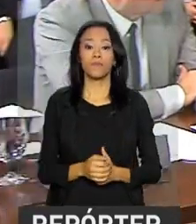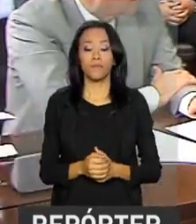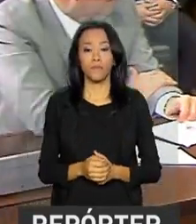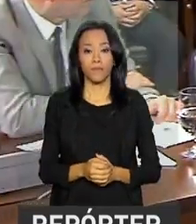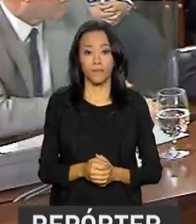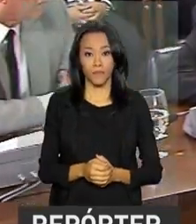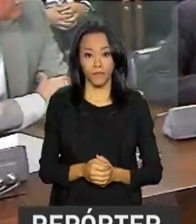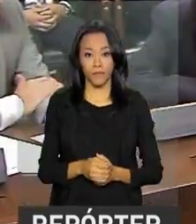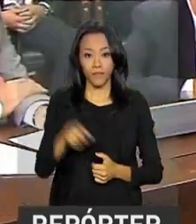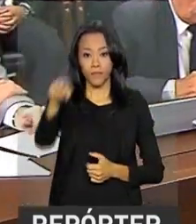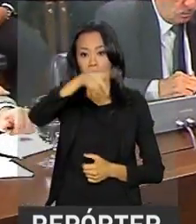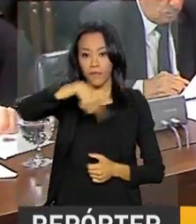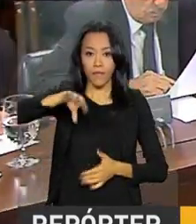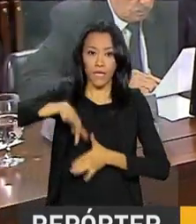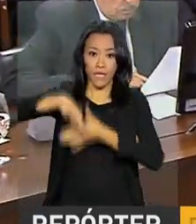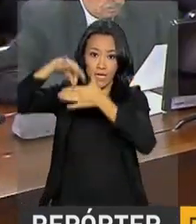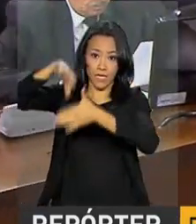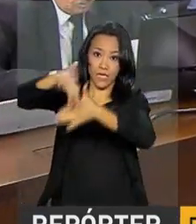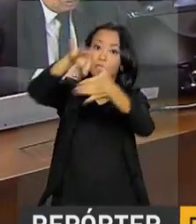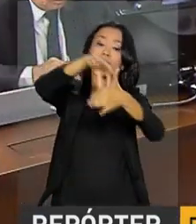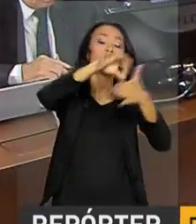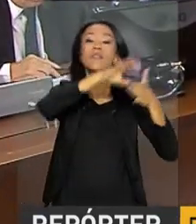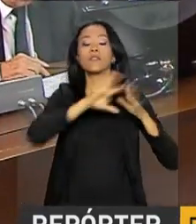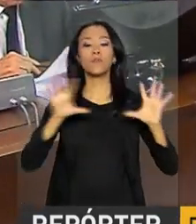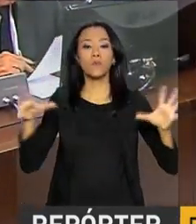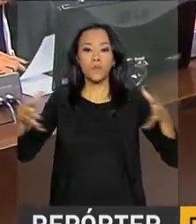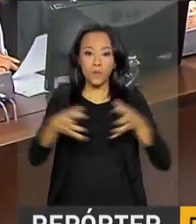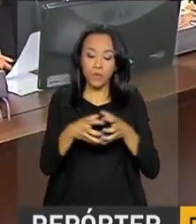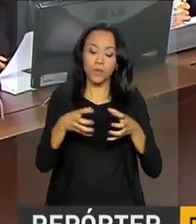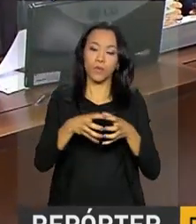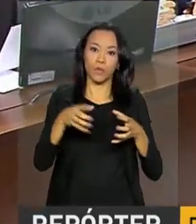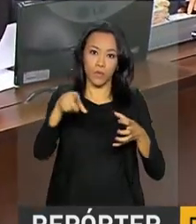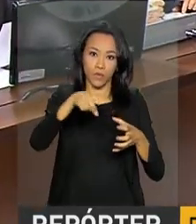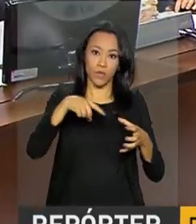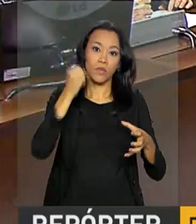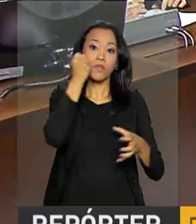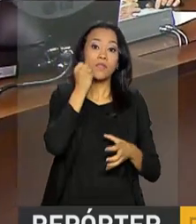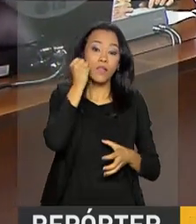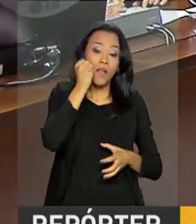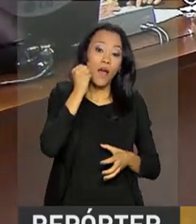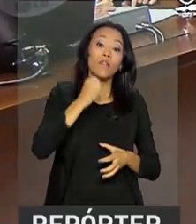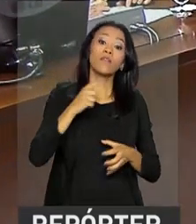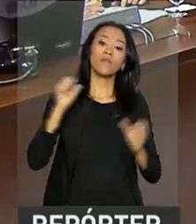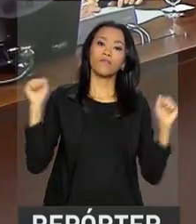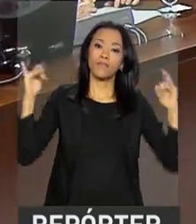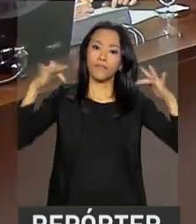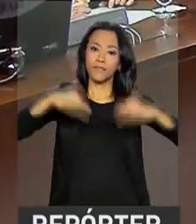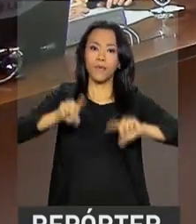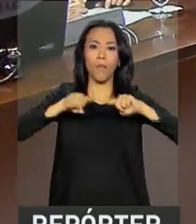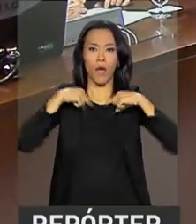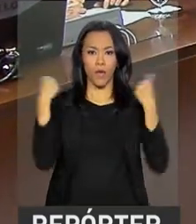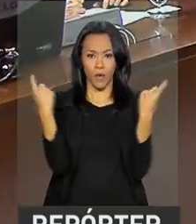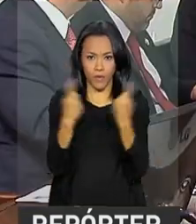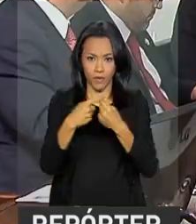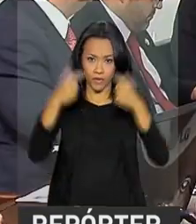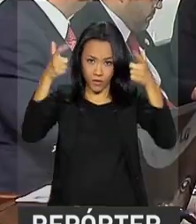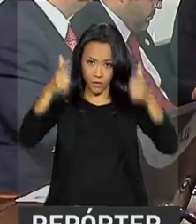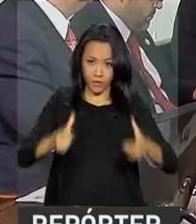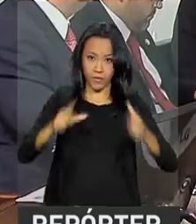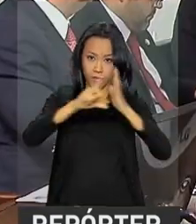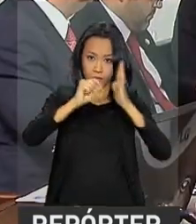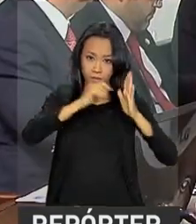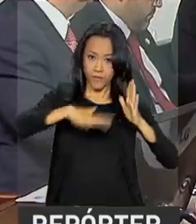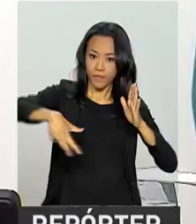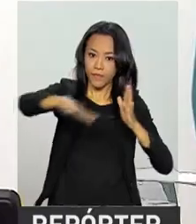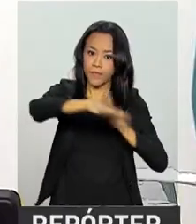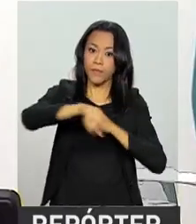líderes da base aliada do governo no senado participaram de reunião com o presidente michel temer no palácio do planalto para